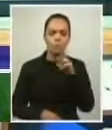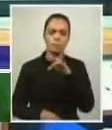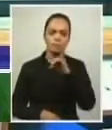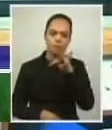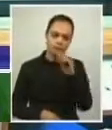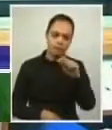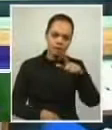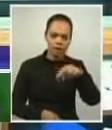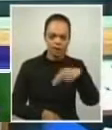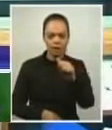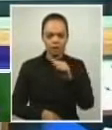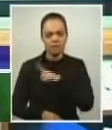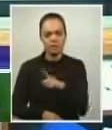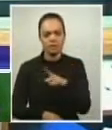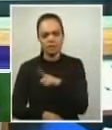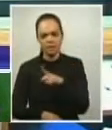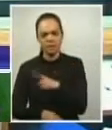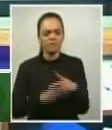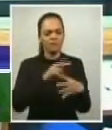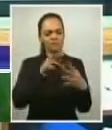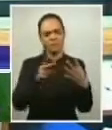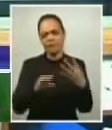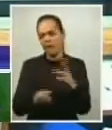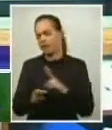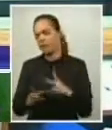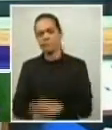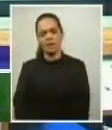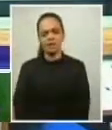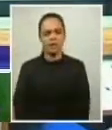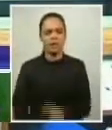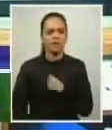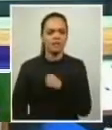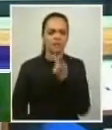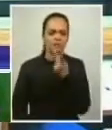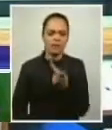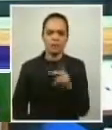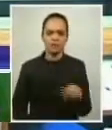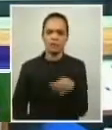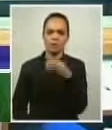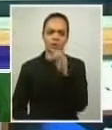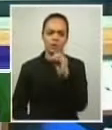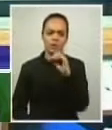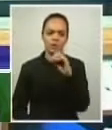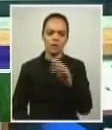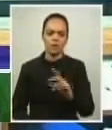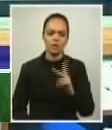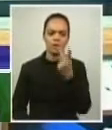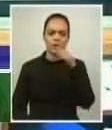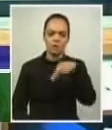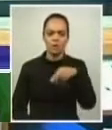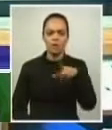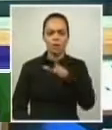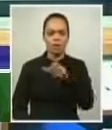com várias diferenças aquela a qual eu estou me referindo citando John Locke O que foi a revolução